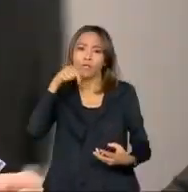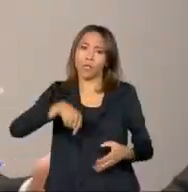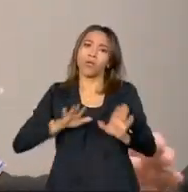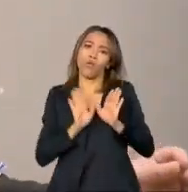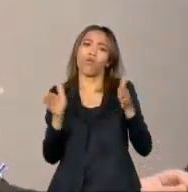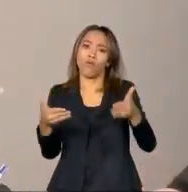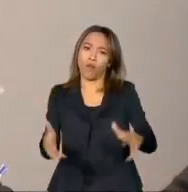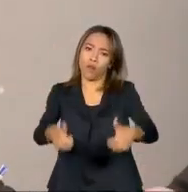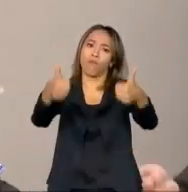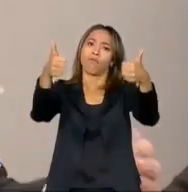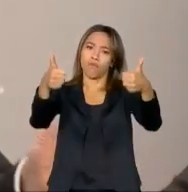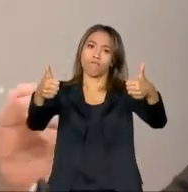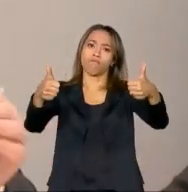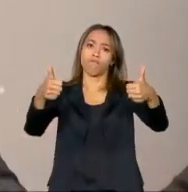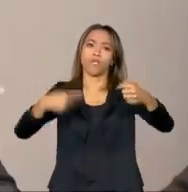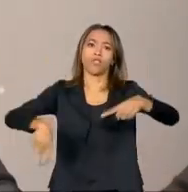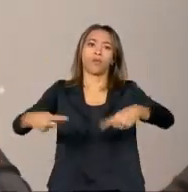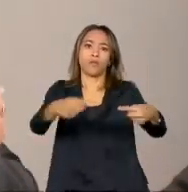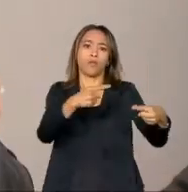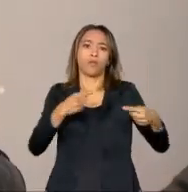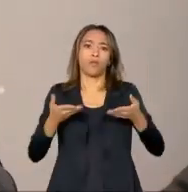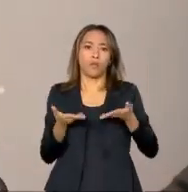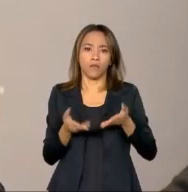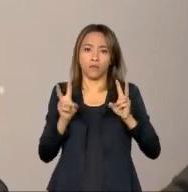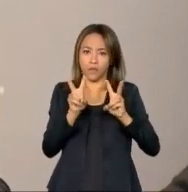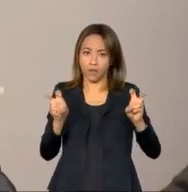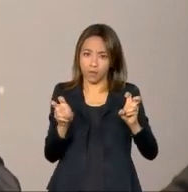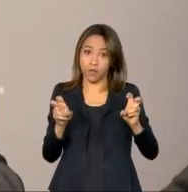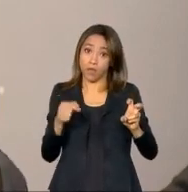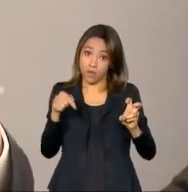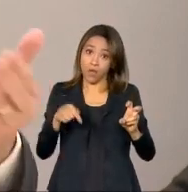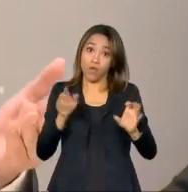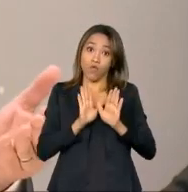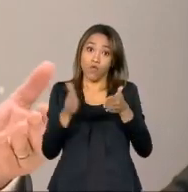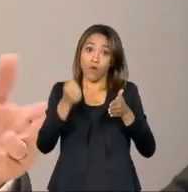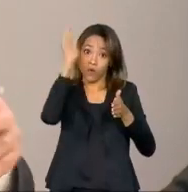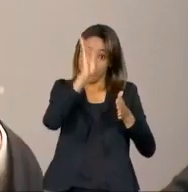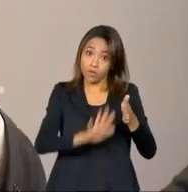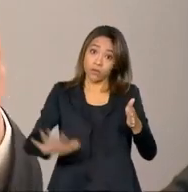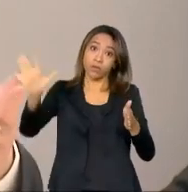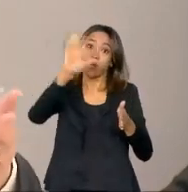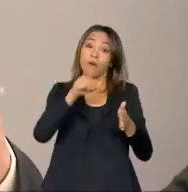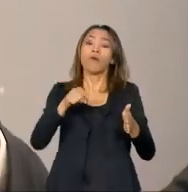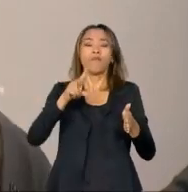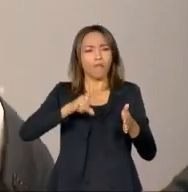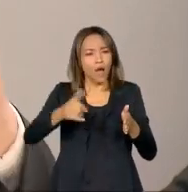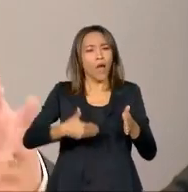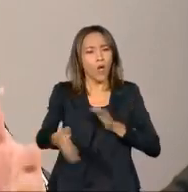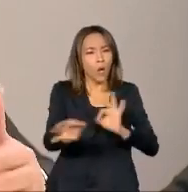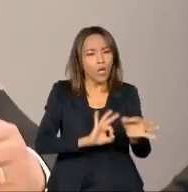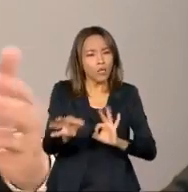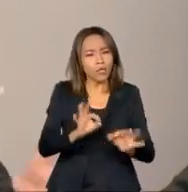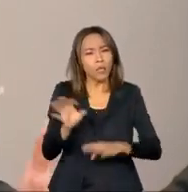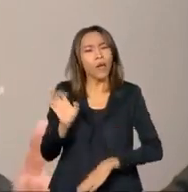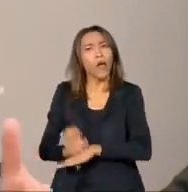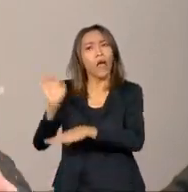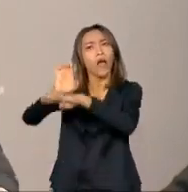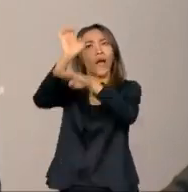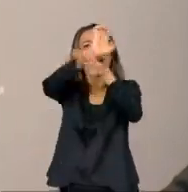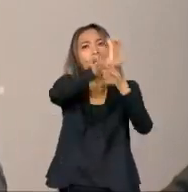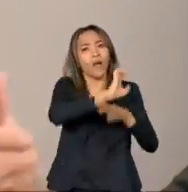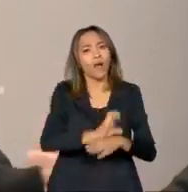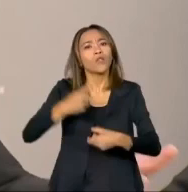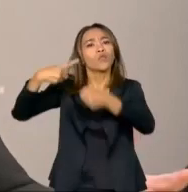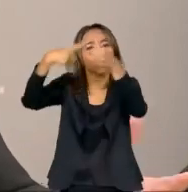que o fórum, embora seja nacional, ele está previsto para ser estadual, municipal, enfim. E